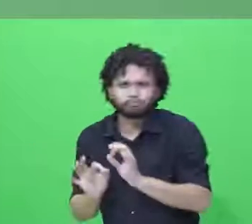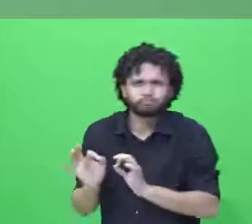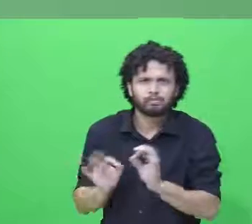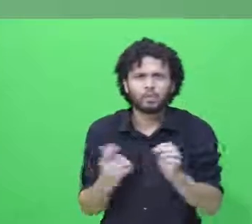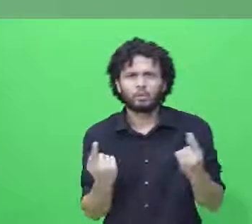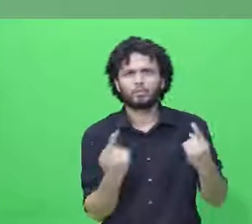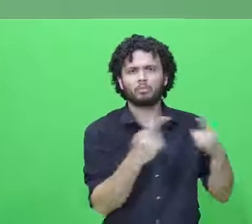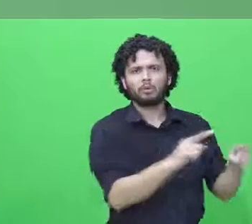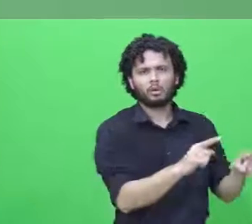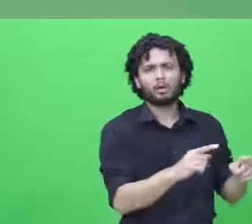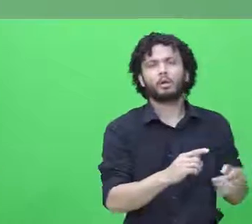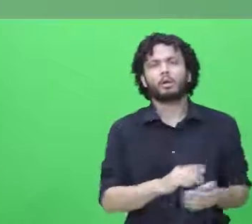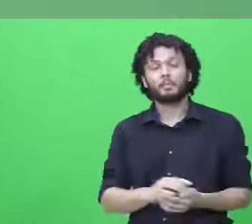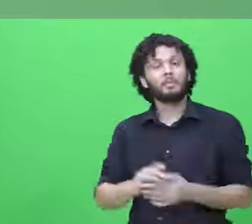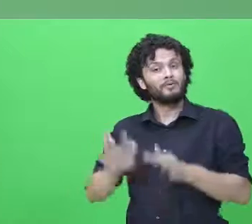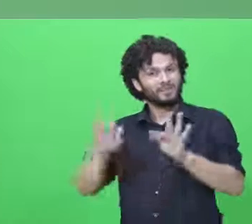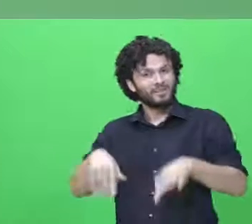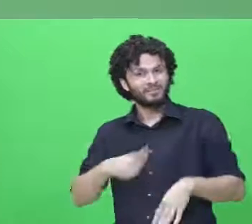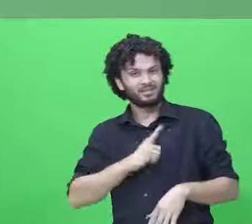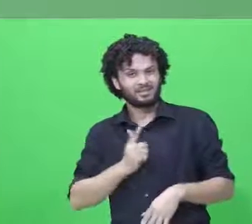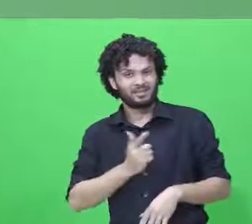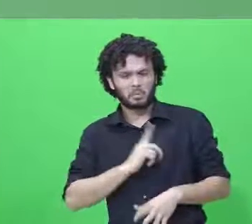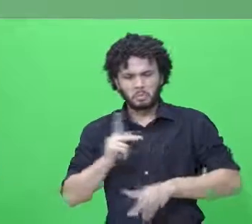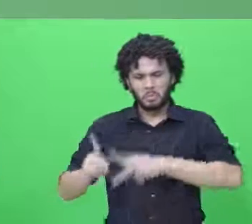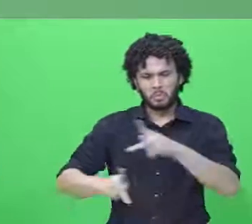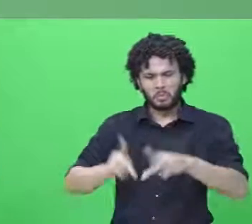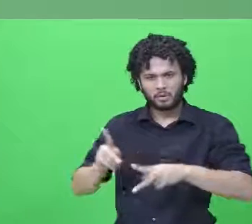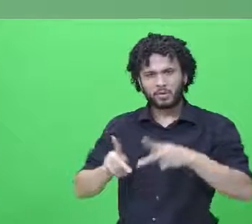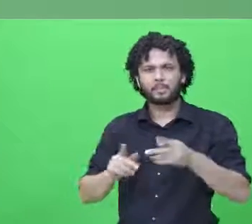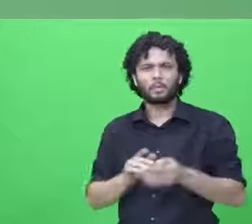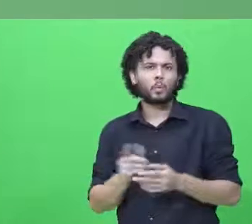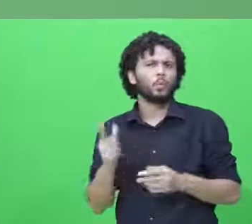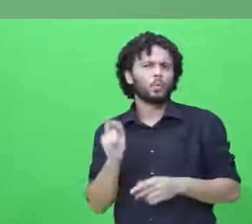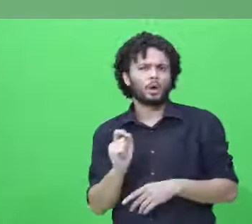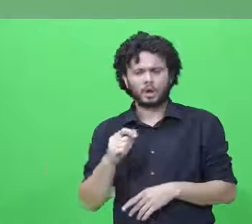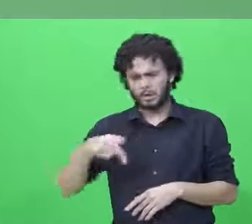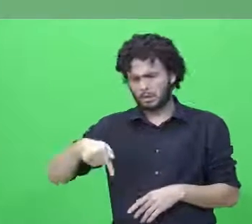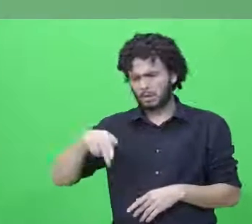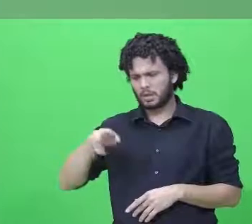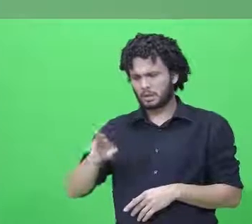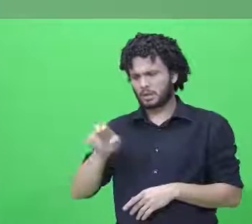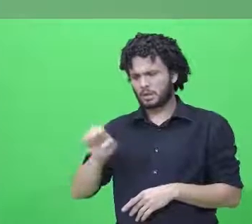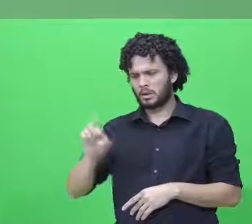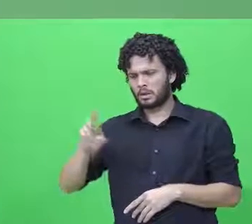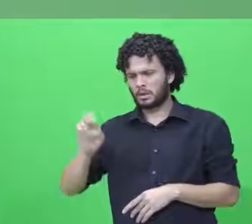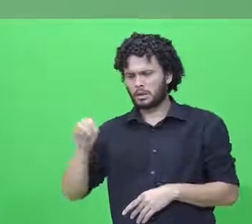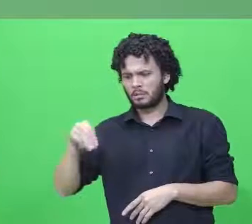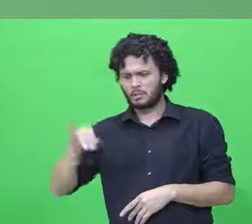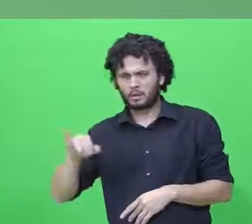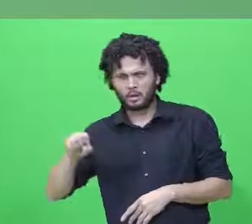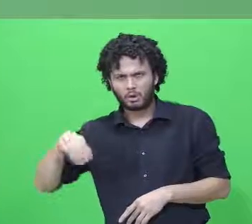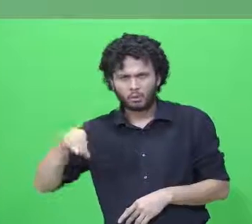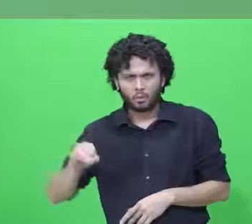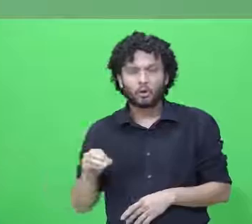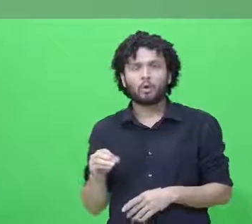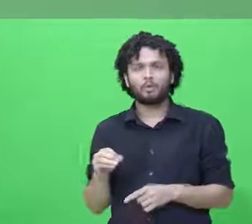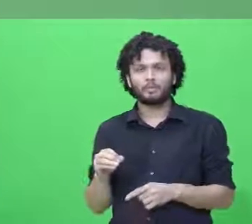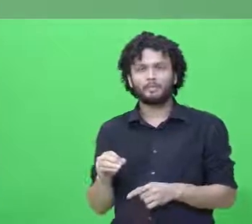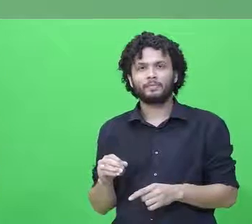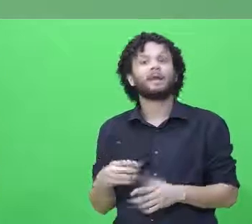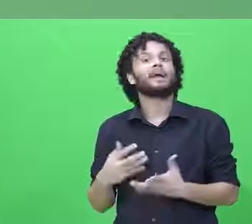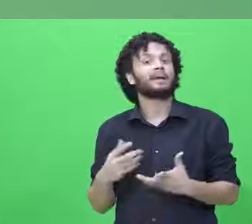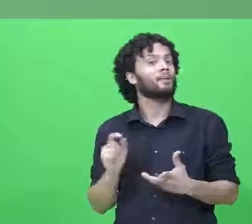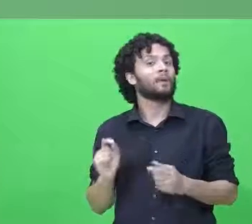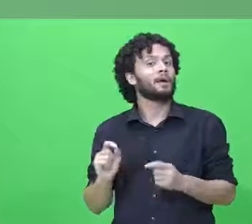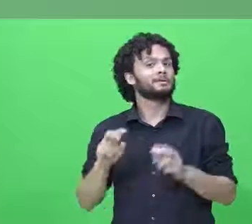nesse final, ainda temos, além do populismo, queremismo. O que é isso? Né? A própria população pedindo, queremos